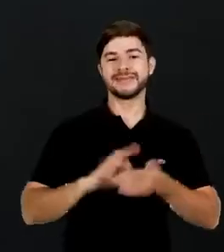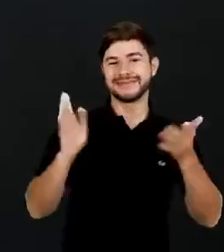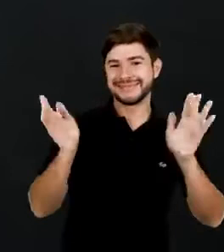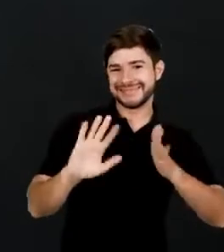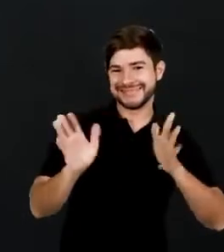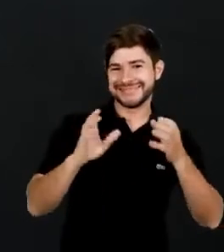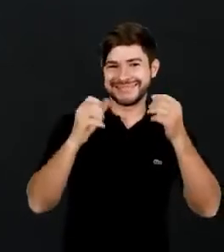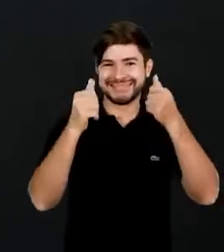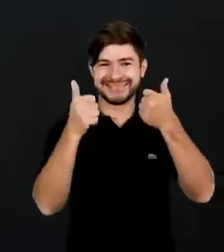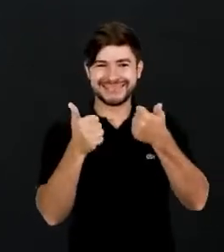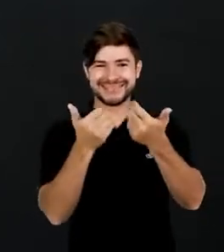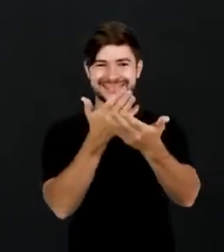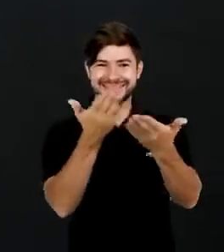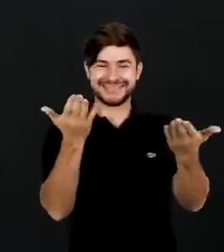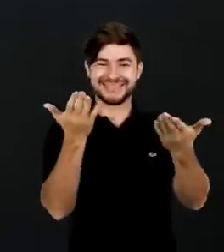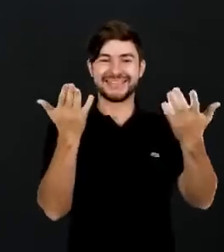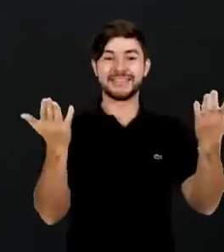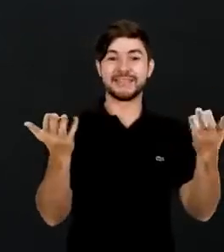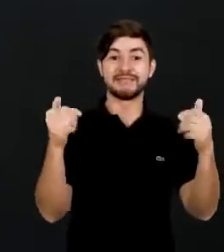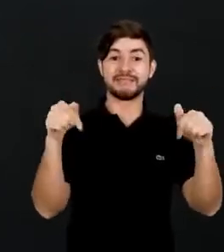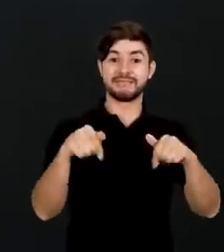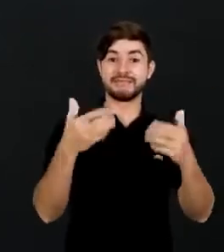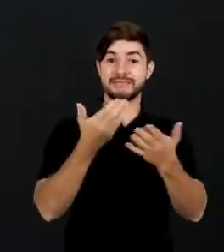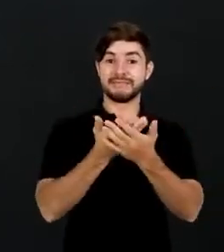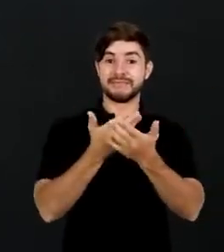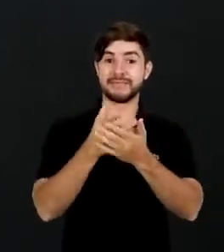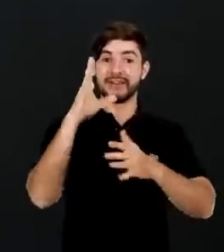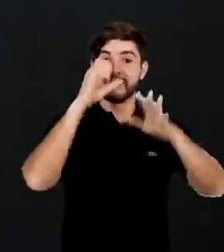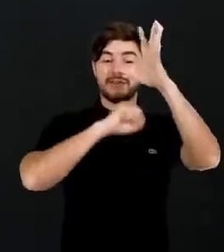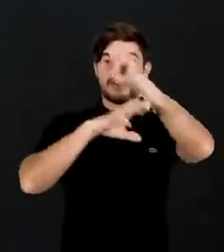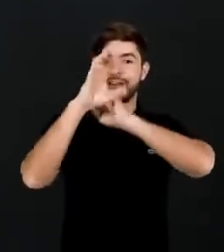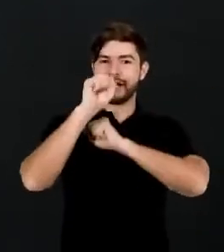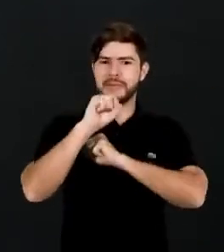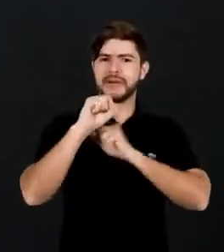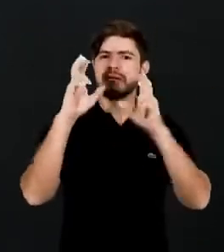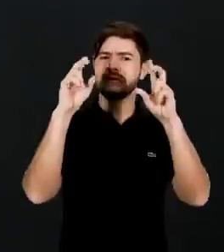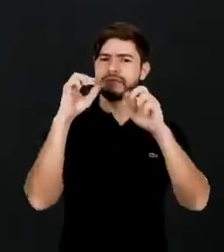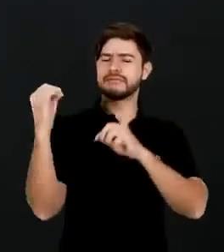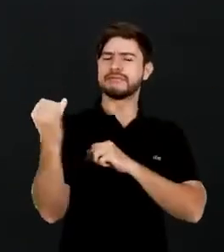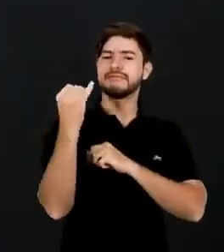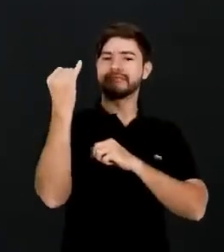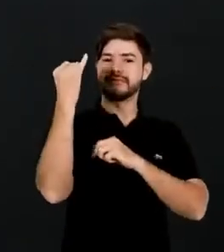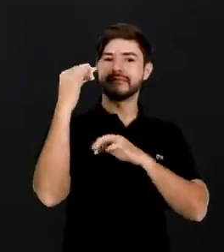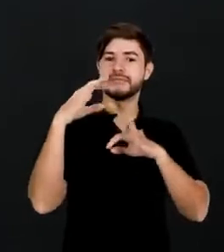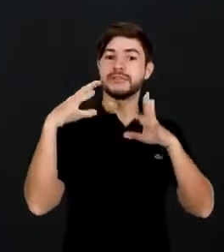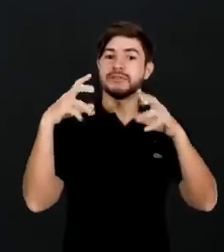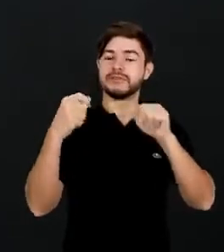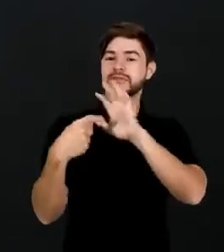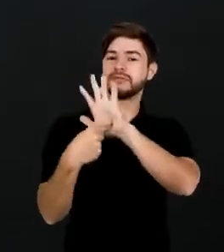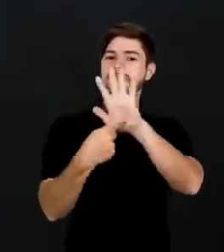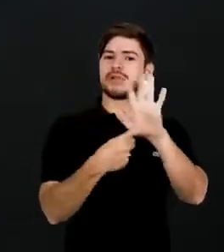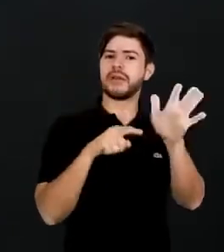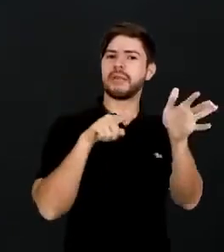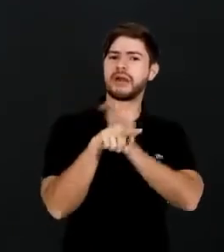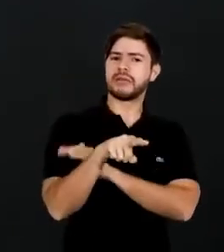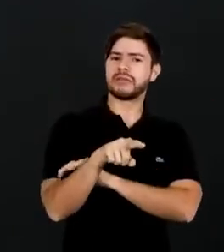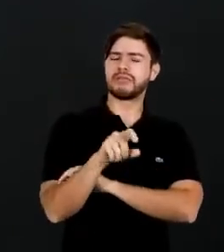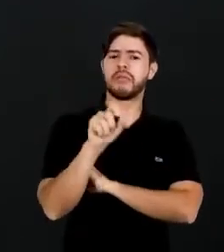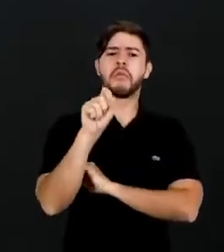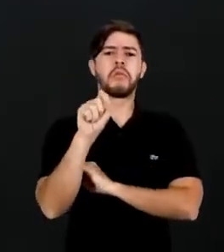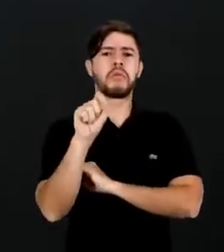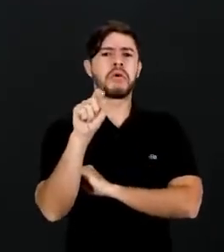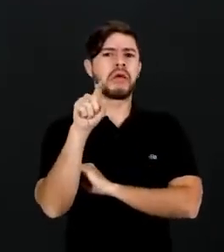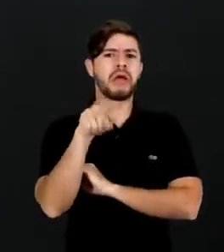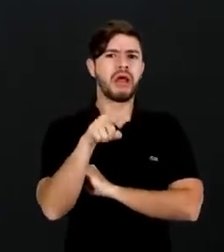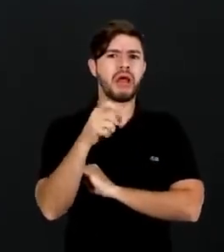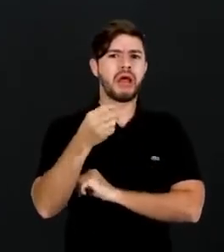Olá pessoal, tudo bem com vocês? Nesta nossa aula vamos aprender aqui um assunto bem importante, onde ele trata da seguinte pergunta: o que